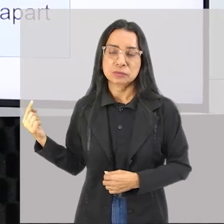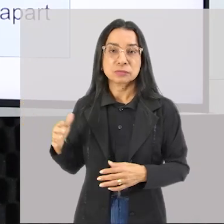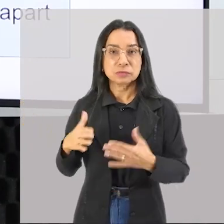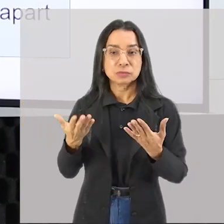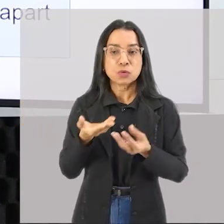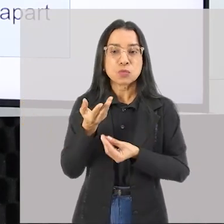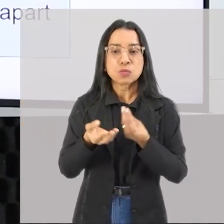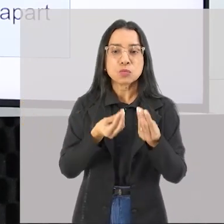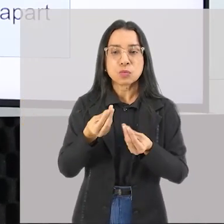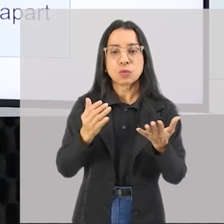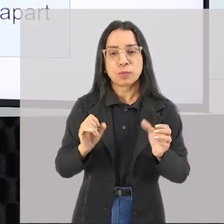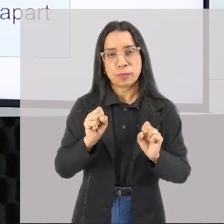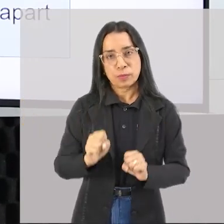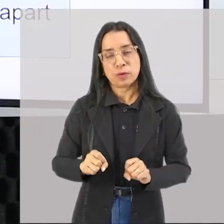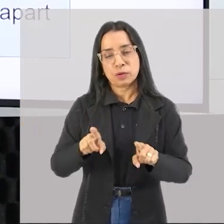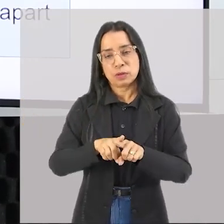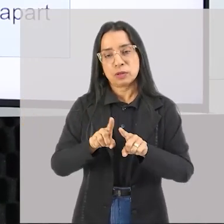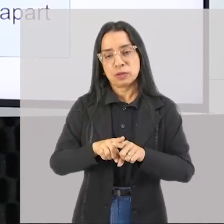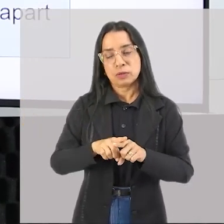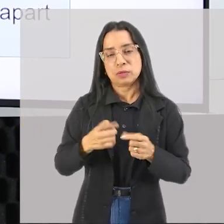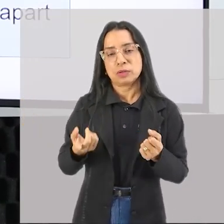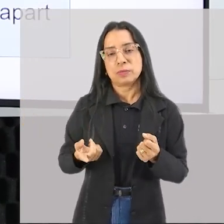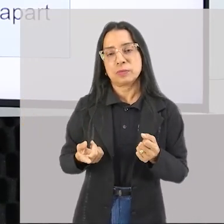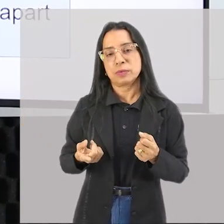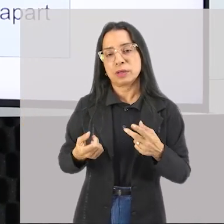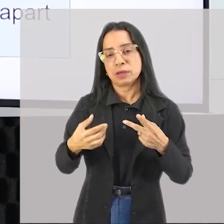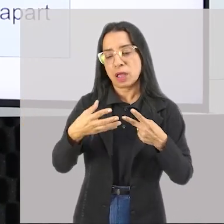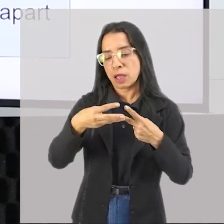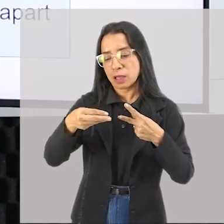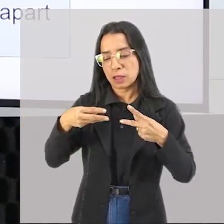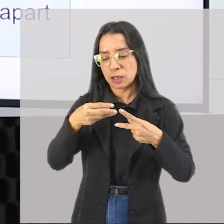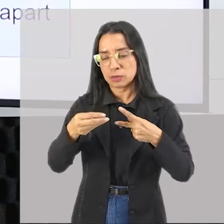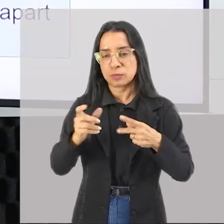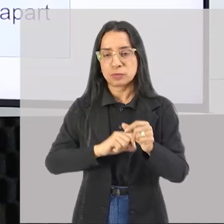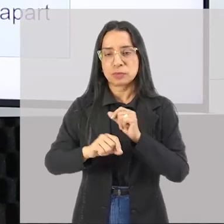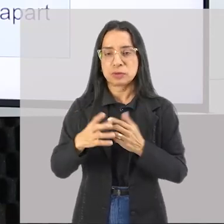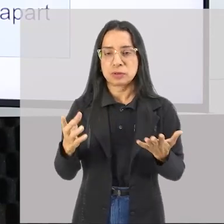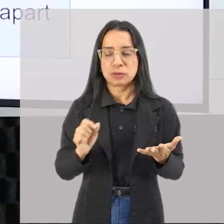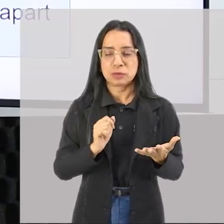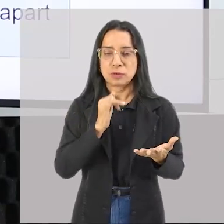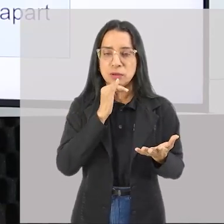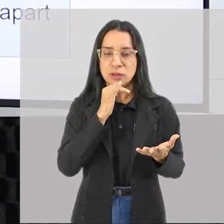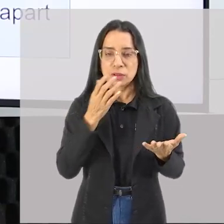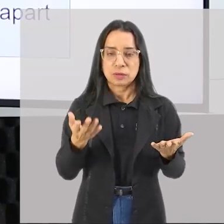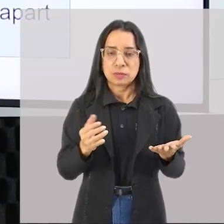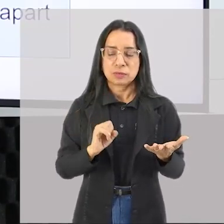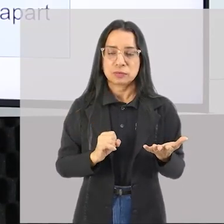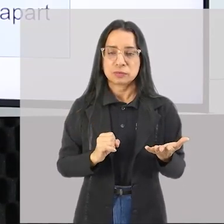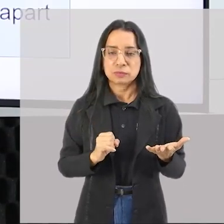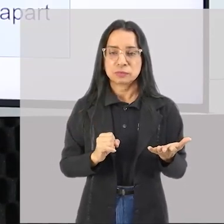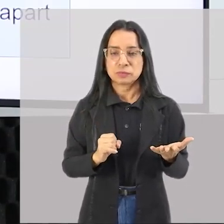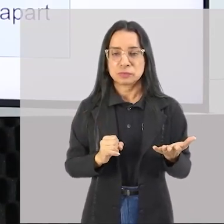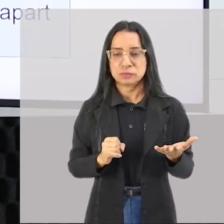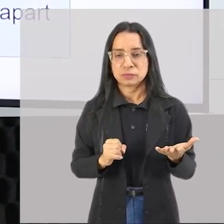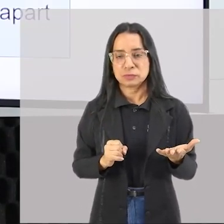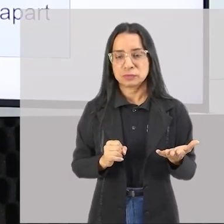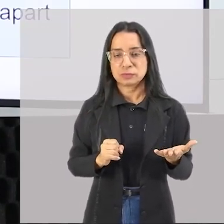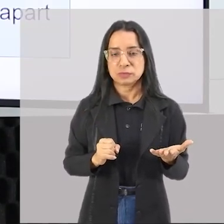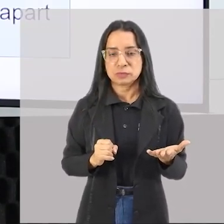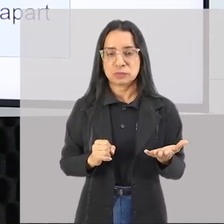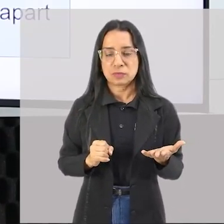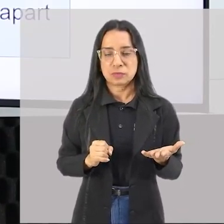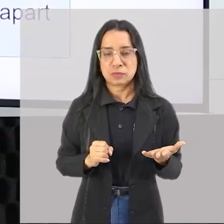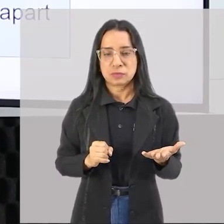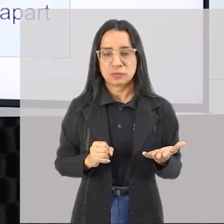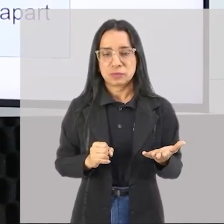tal como, ou pode ser no plural também, tais como, quando você vai exemplificar. In the case